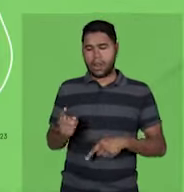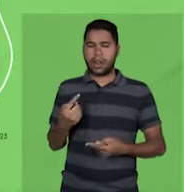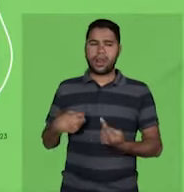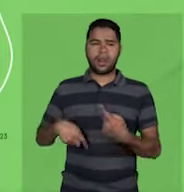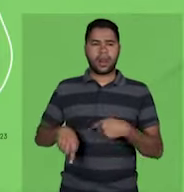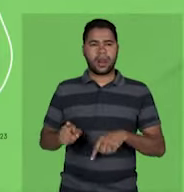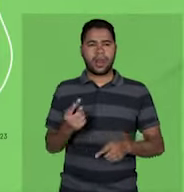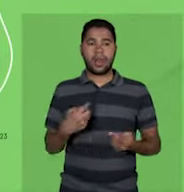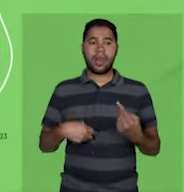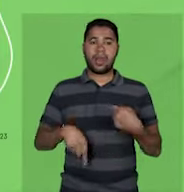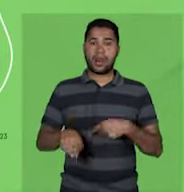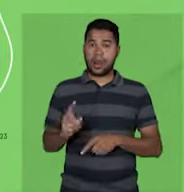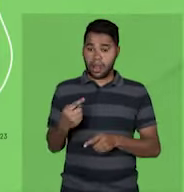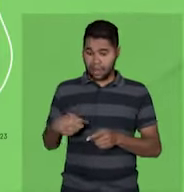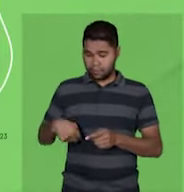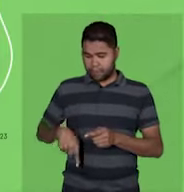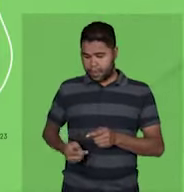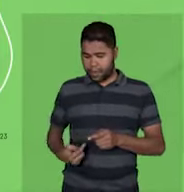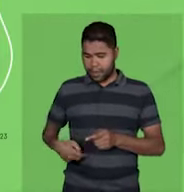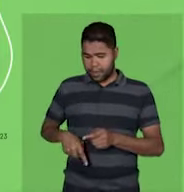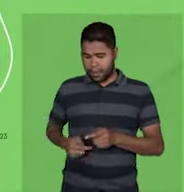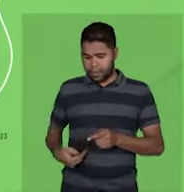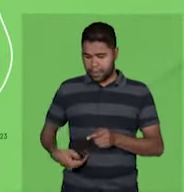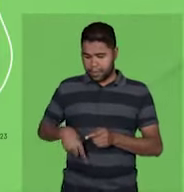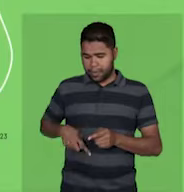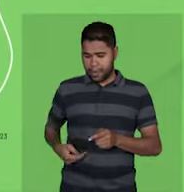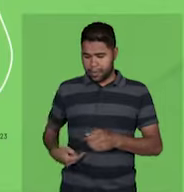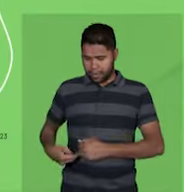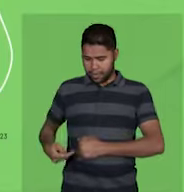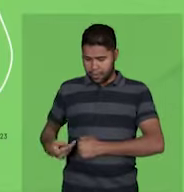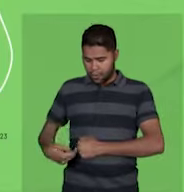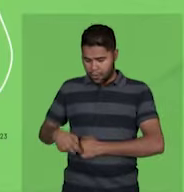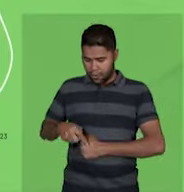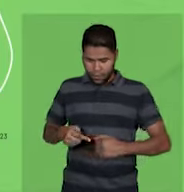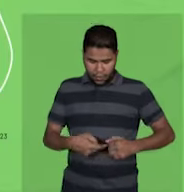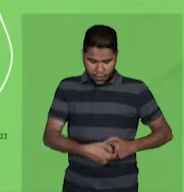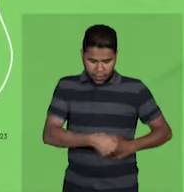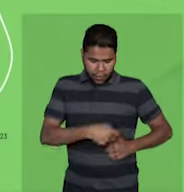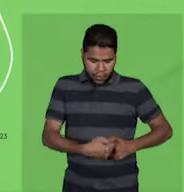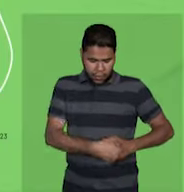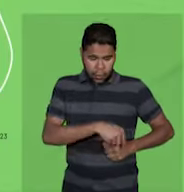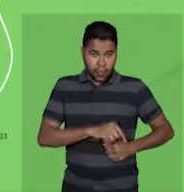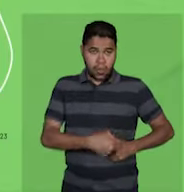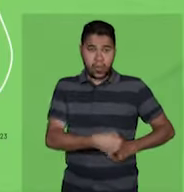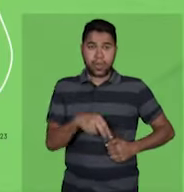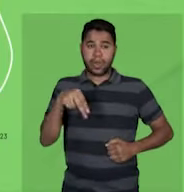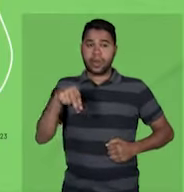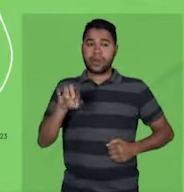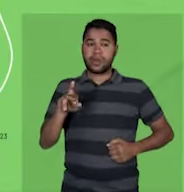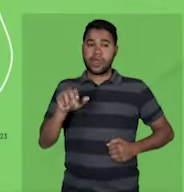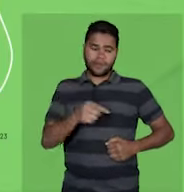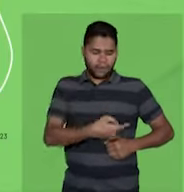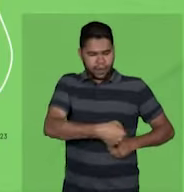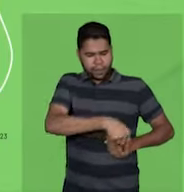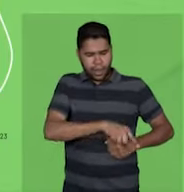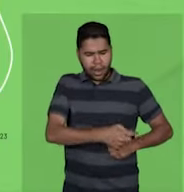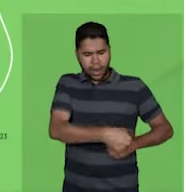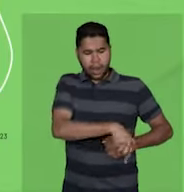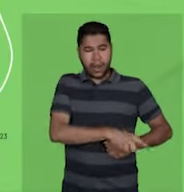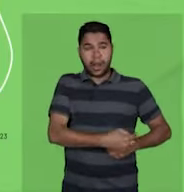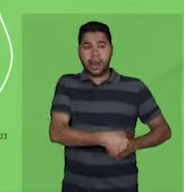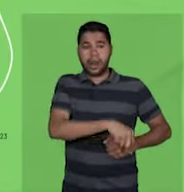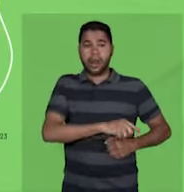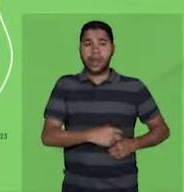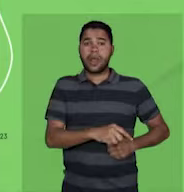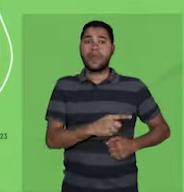por todo o néfron, né, que são essas estruturas aqui em vermelho, circulam por todo o néfron,